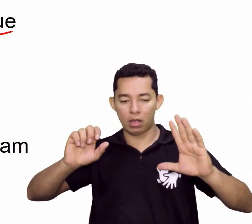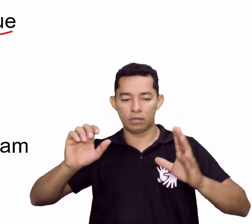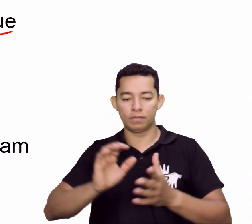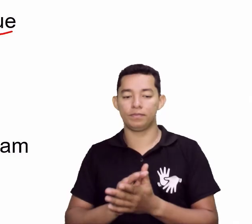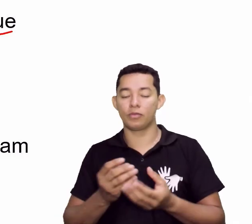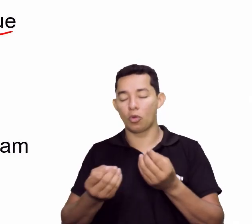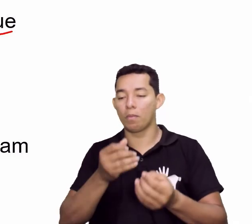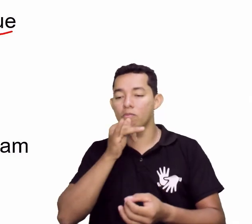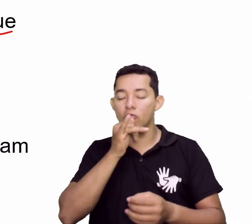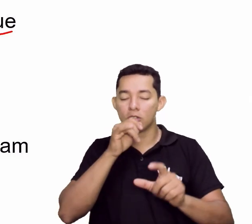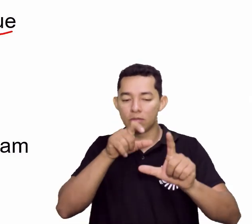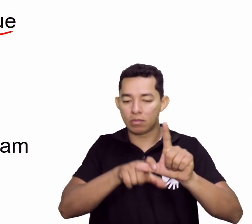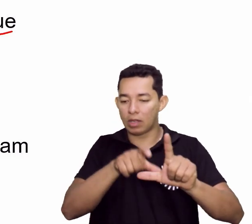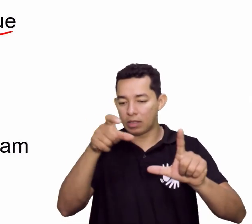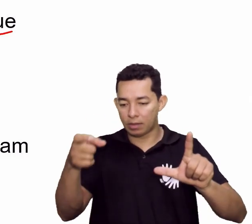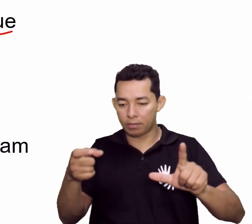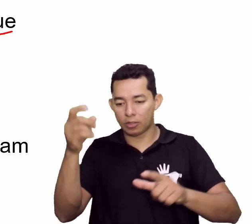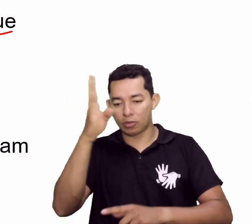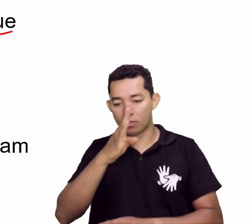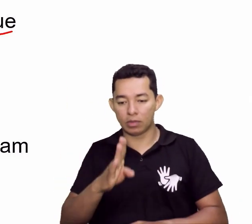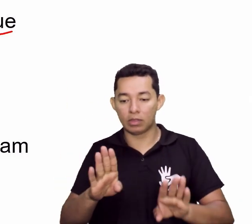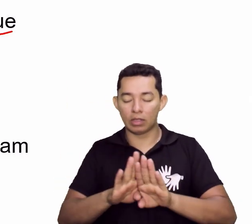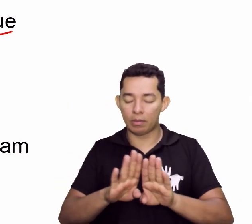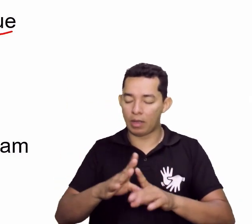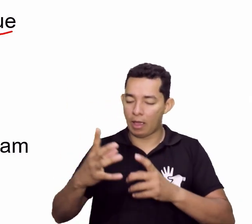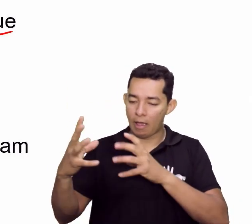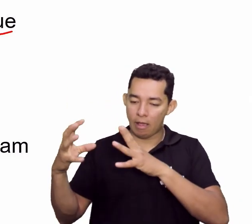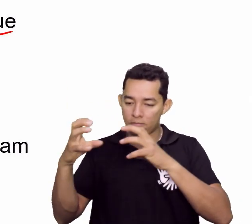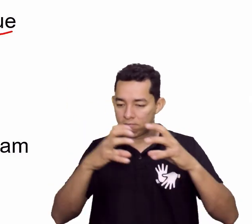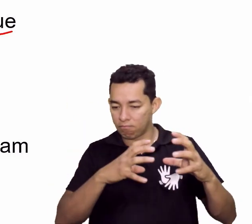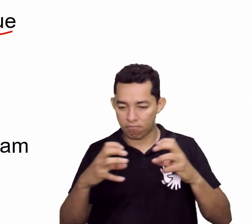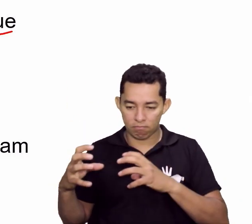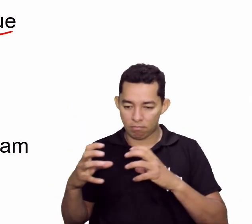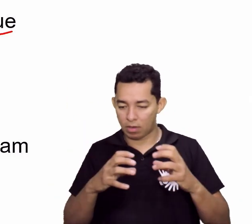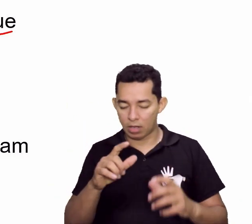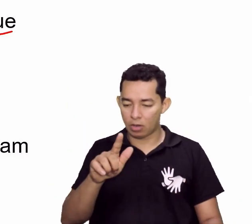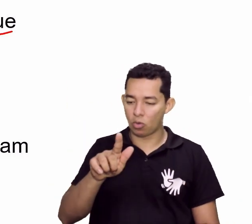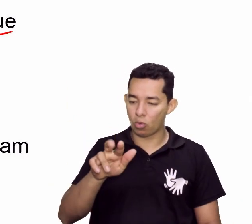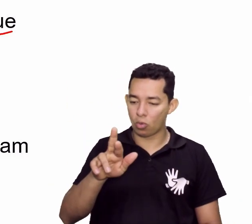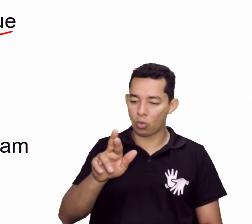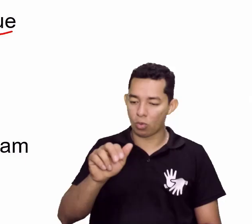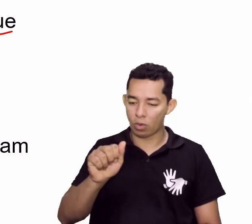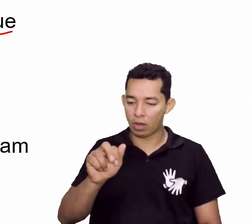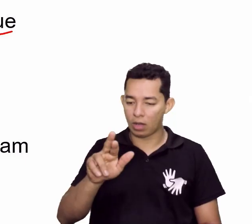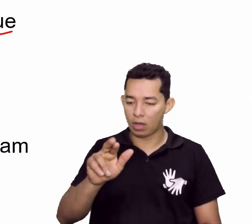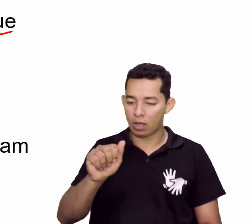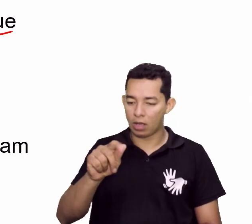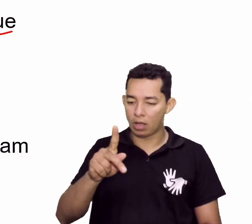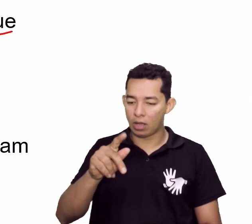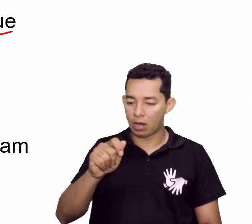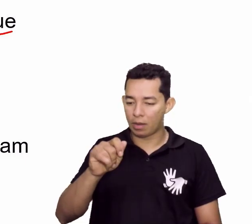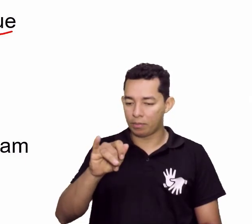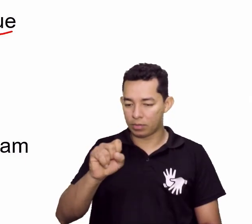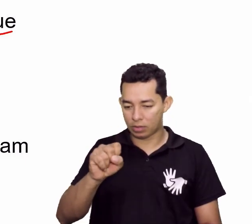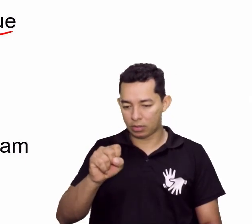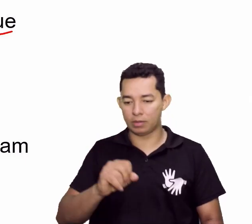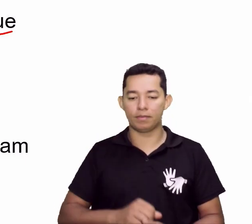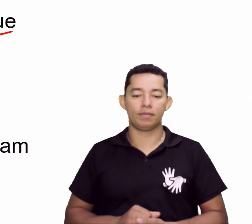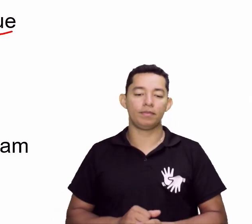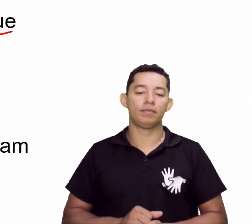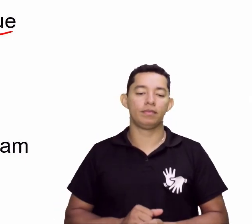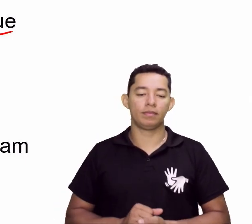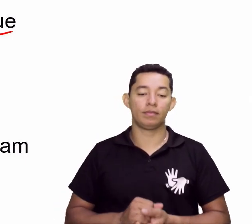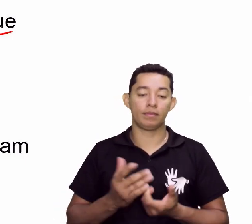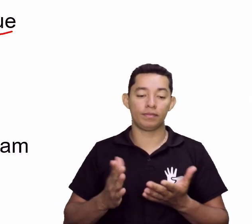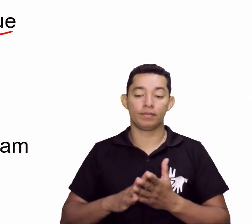do Brasil e a Batalha dos Guararapes, ok? Lá da Guerra do Paraguai. Então,